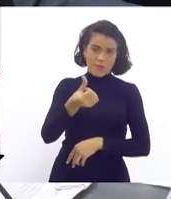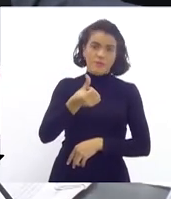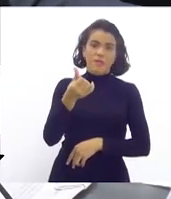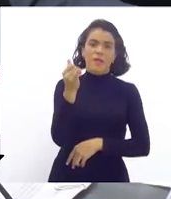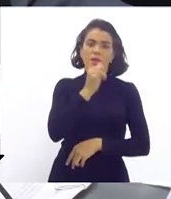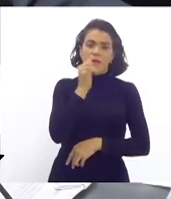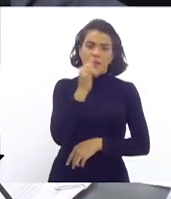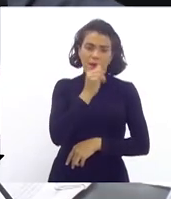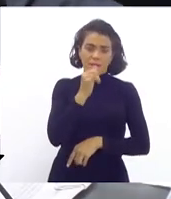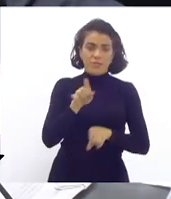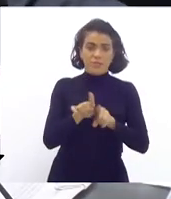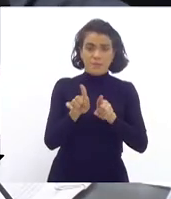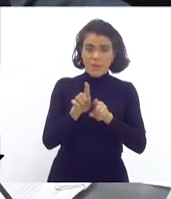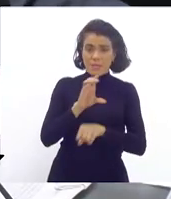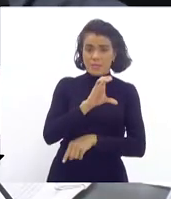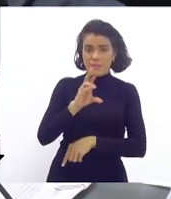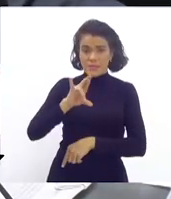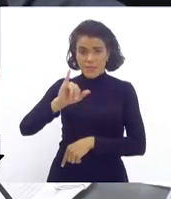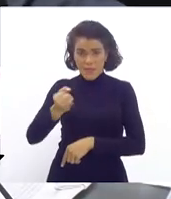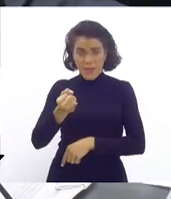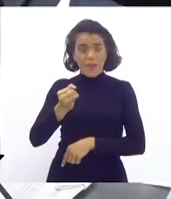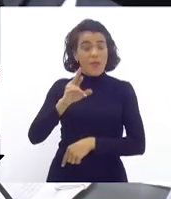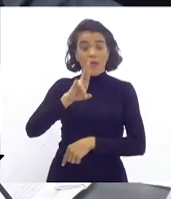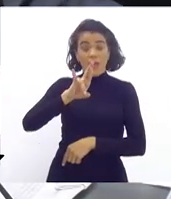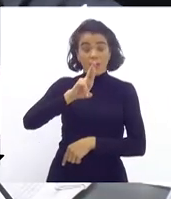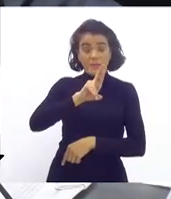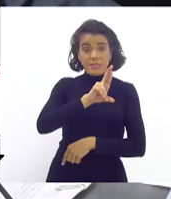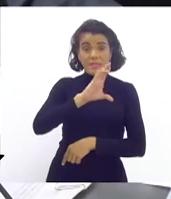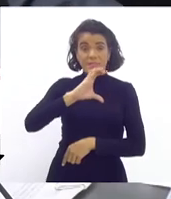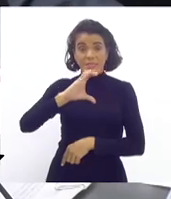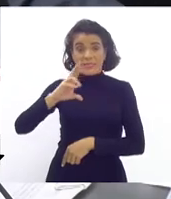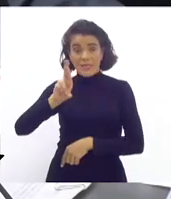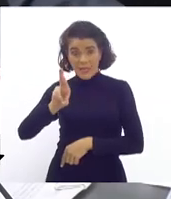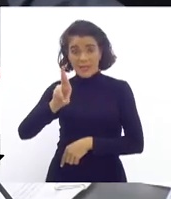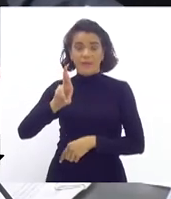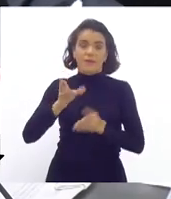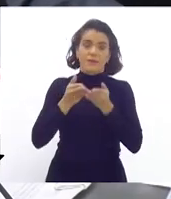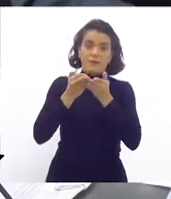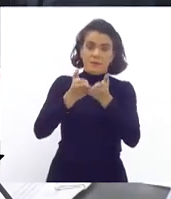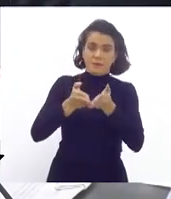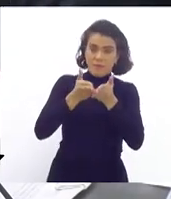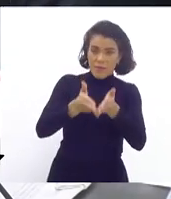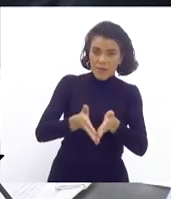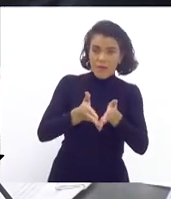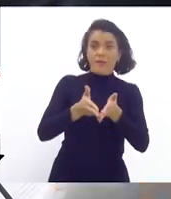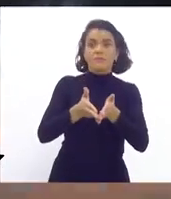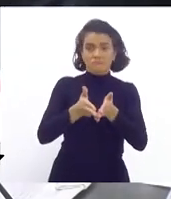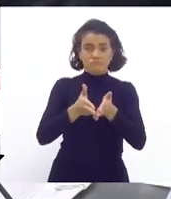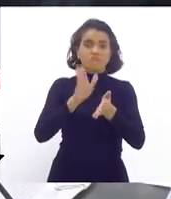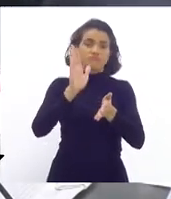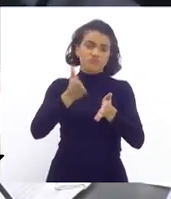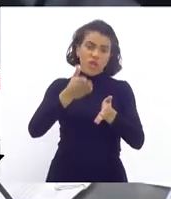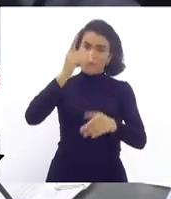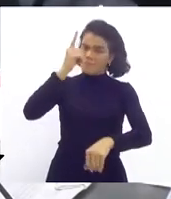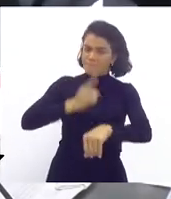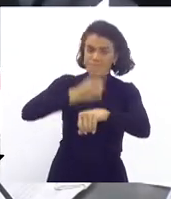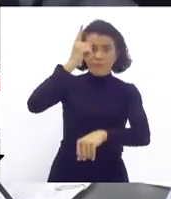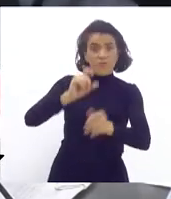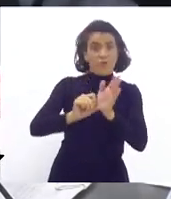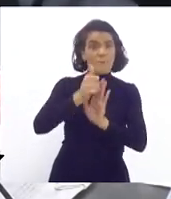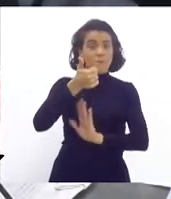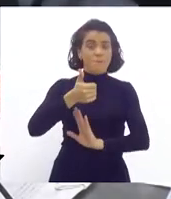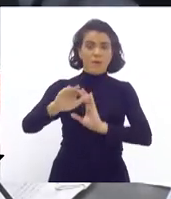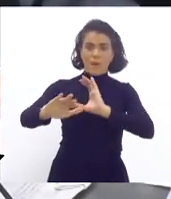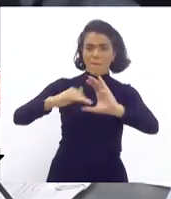CCR barcas 14/06 Mas recebeu em 26/06 e aqui fazer um elogio a CCR barcas que já imediatamente foi a primeira